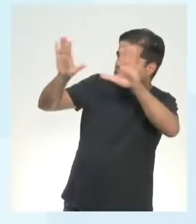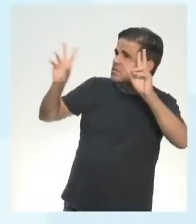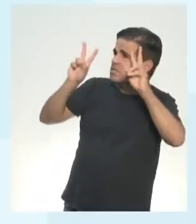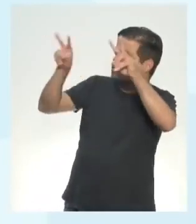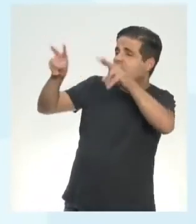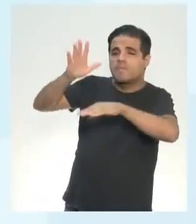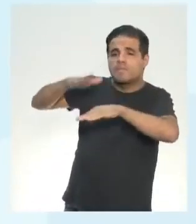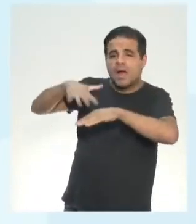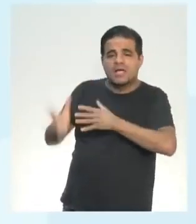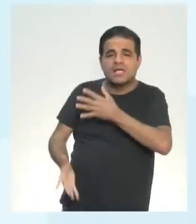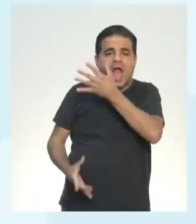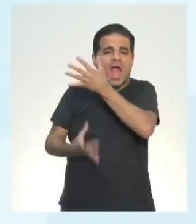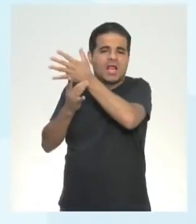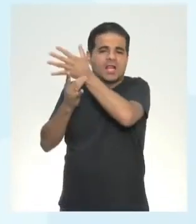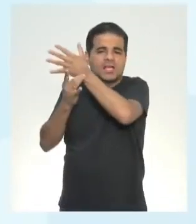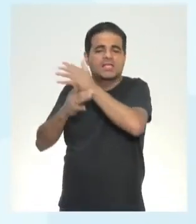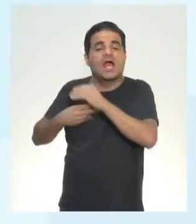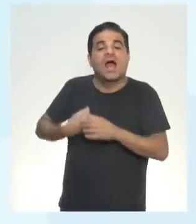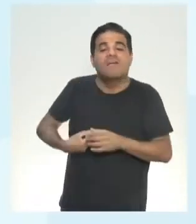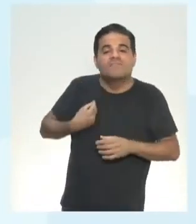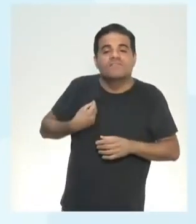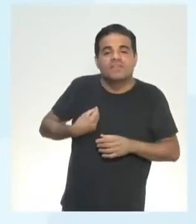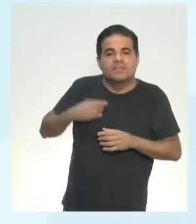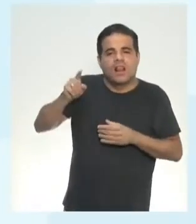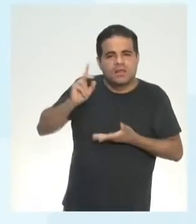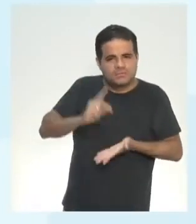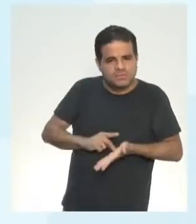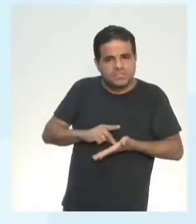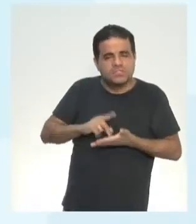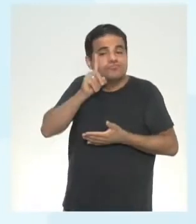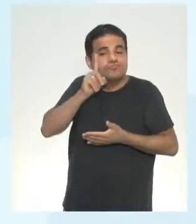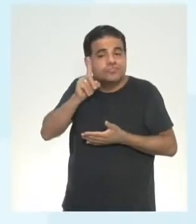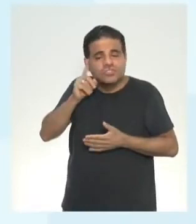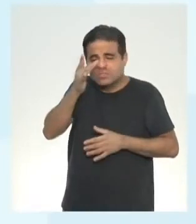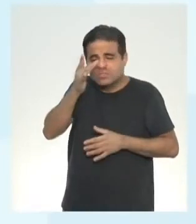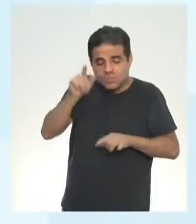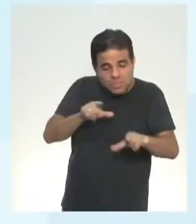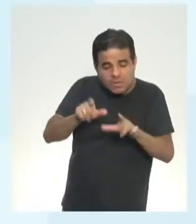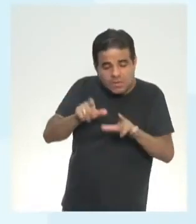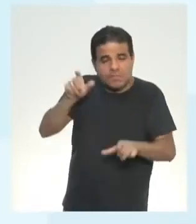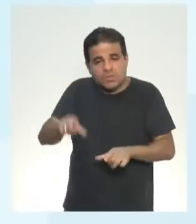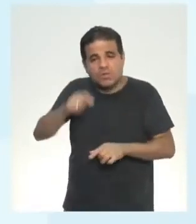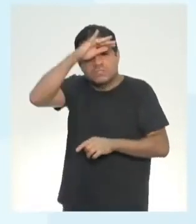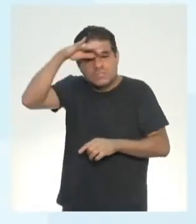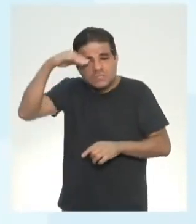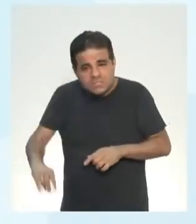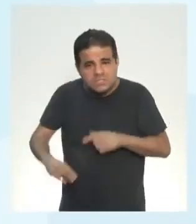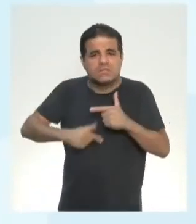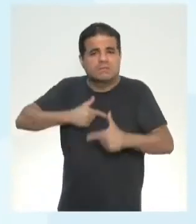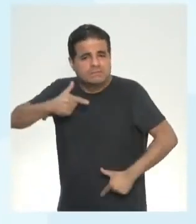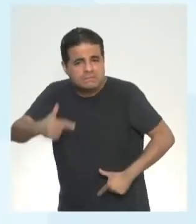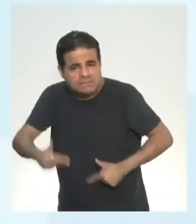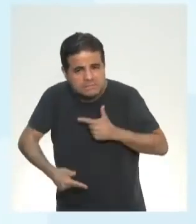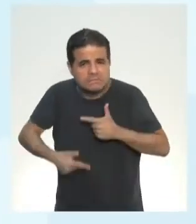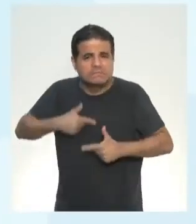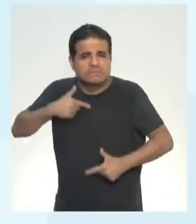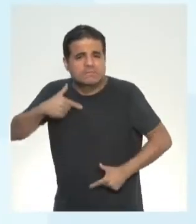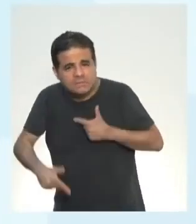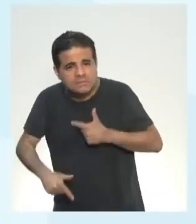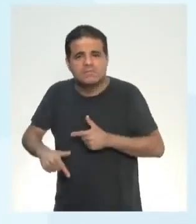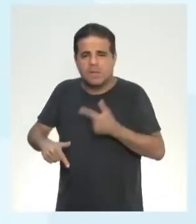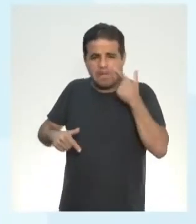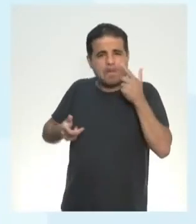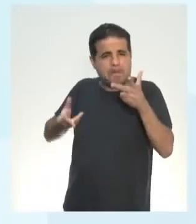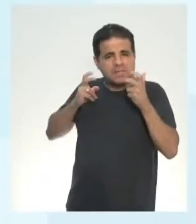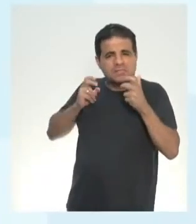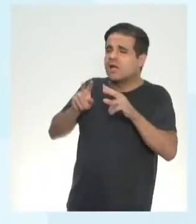mais realista, é a vida como ela é o dia a dia do trabalhador, a imagem já é... Vocês percebem